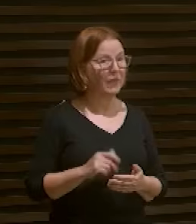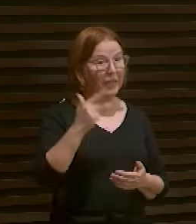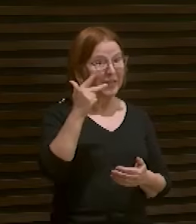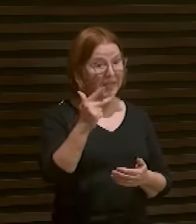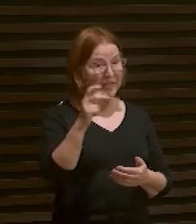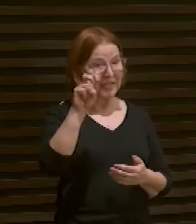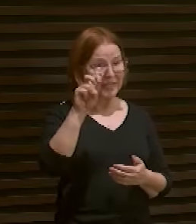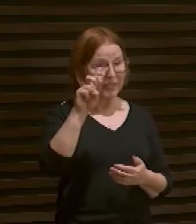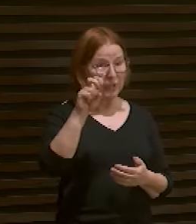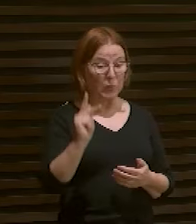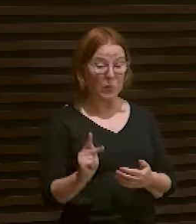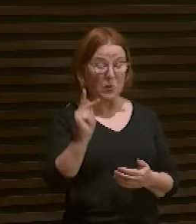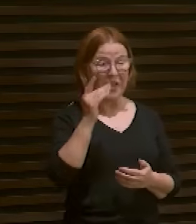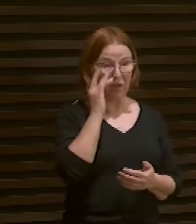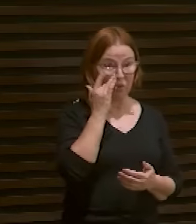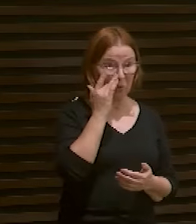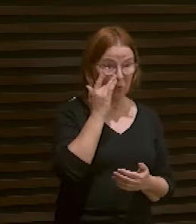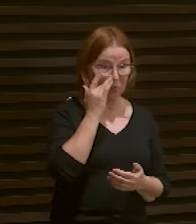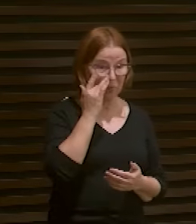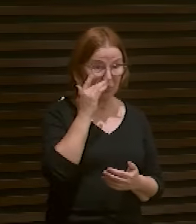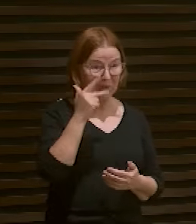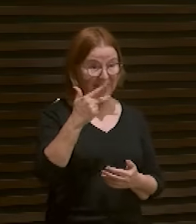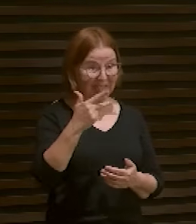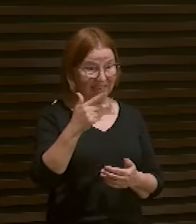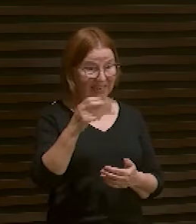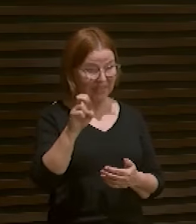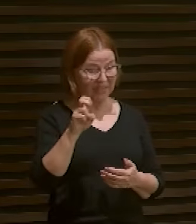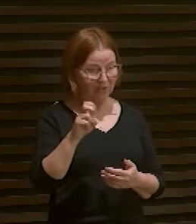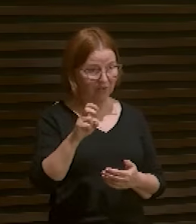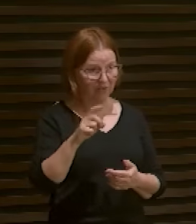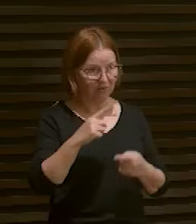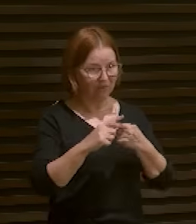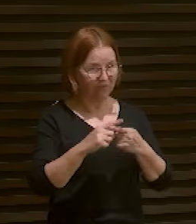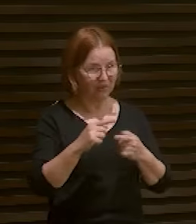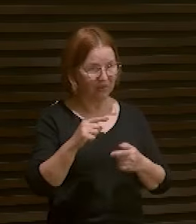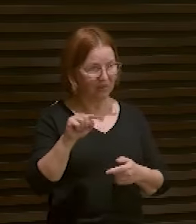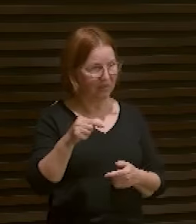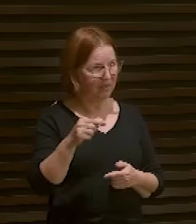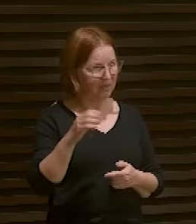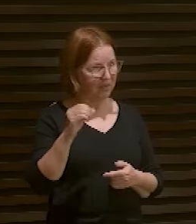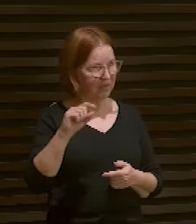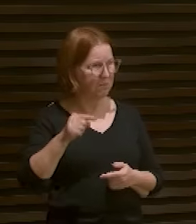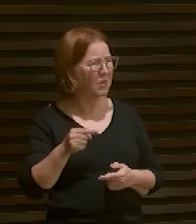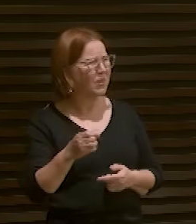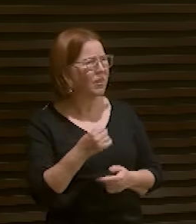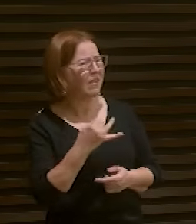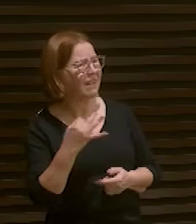35 quilos de ouro. 35 vezes 10.000 dá quanto? Eu fugi da escola?